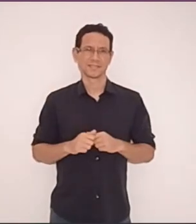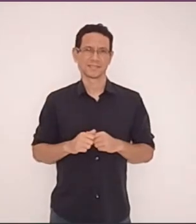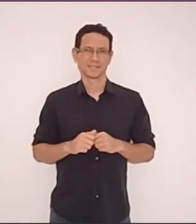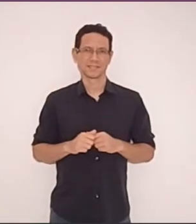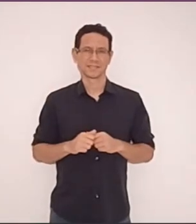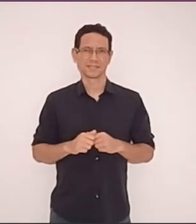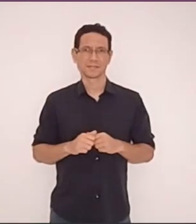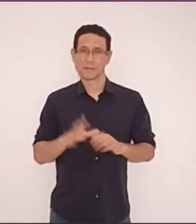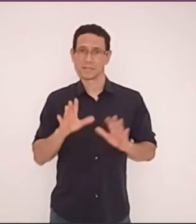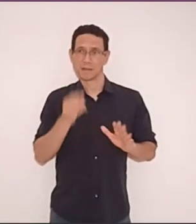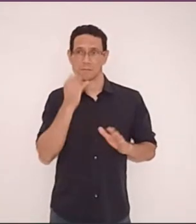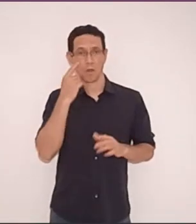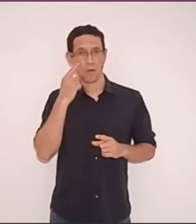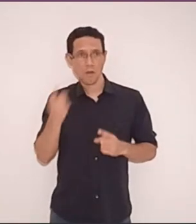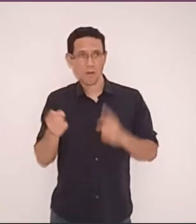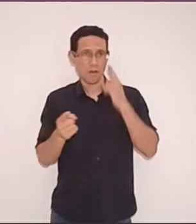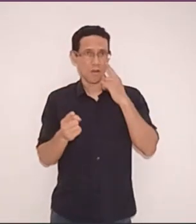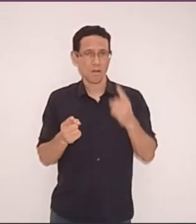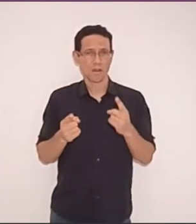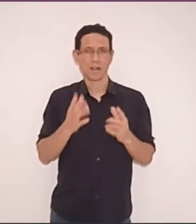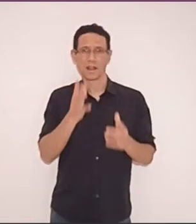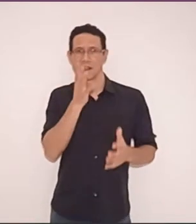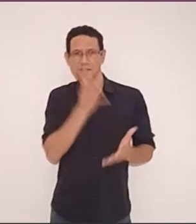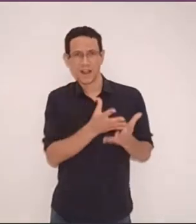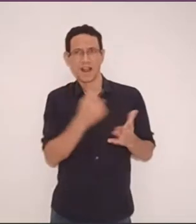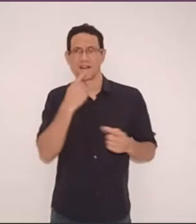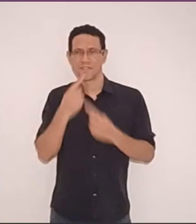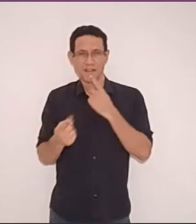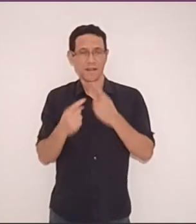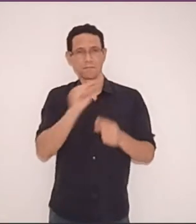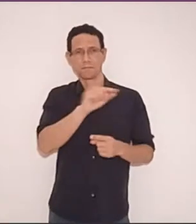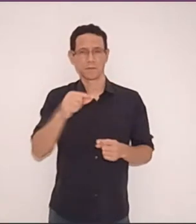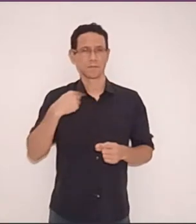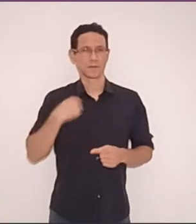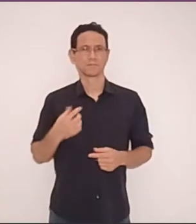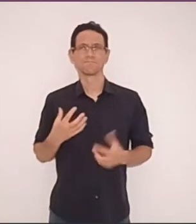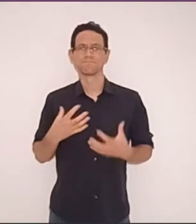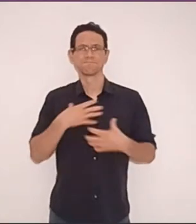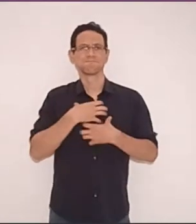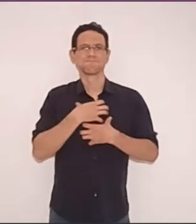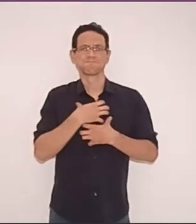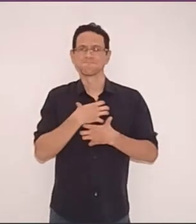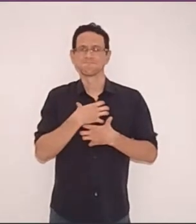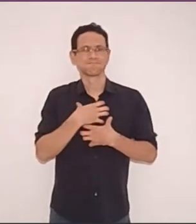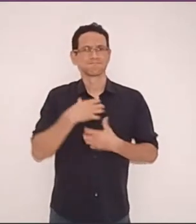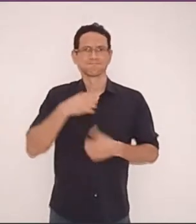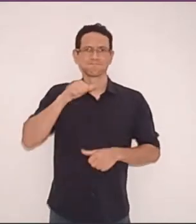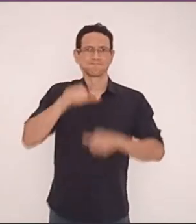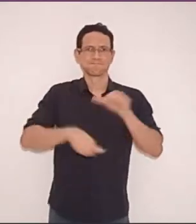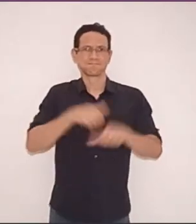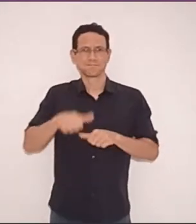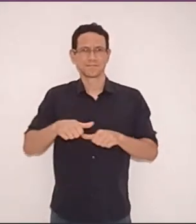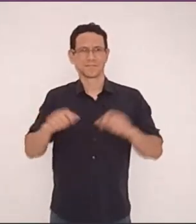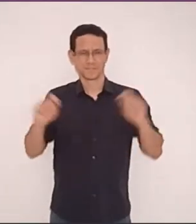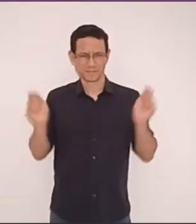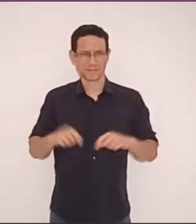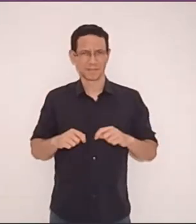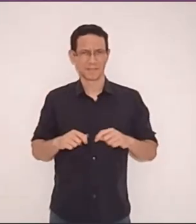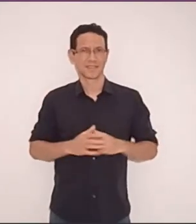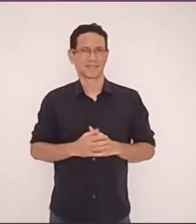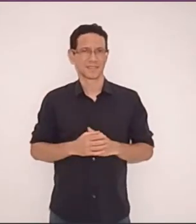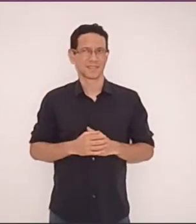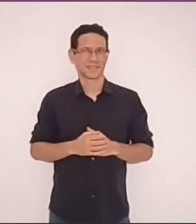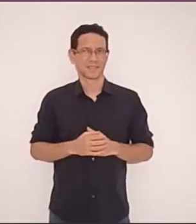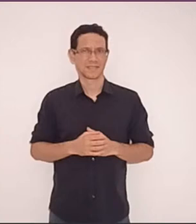Perspectiva da denúncia né da dor como a gente pode não sei se virar a chave seria a melhor expressão